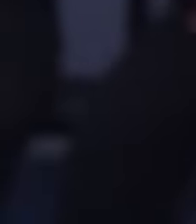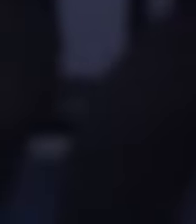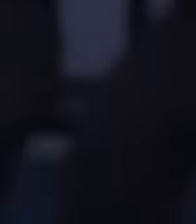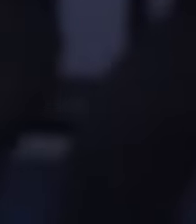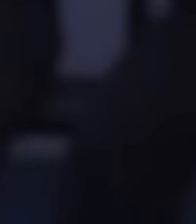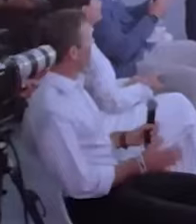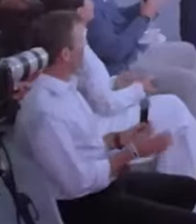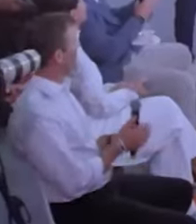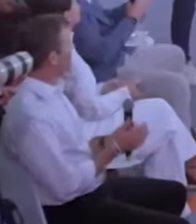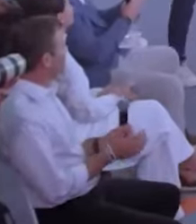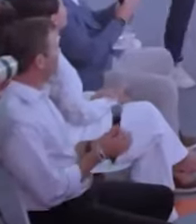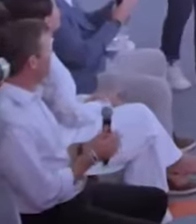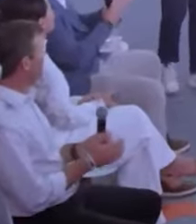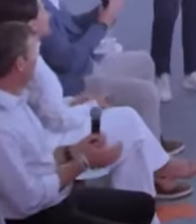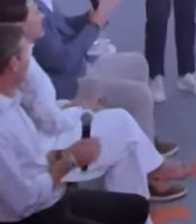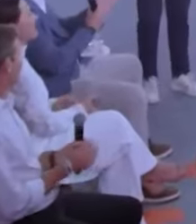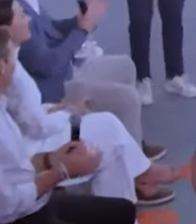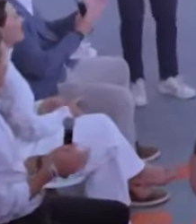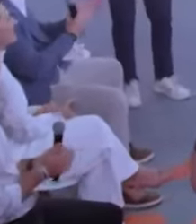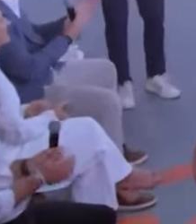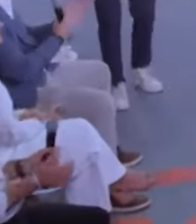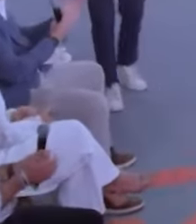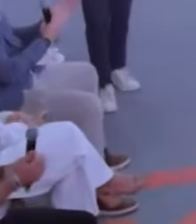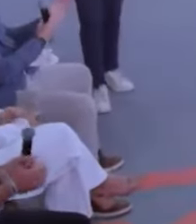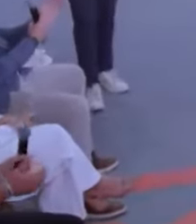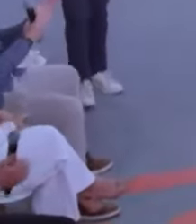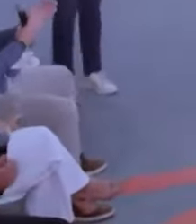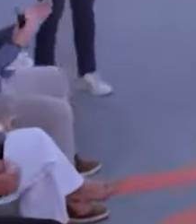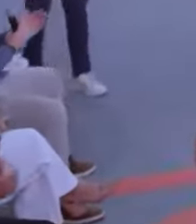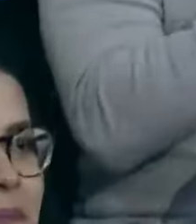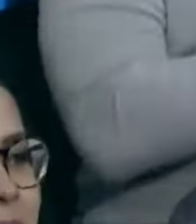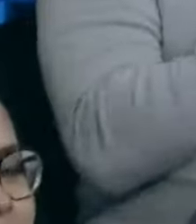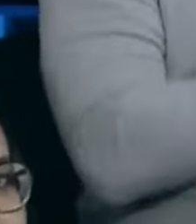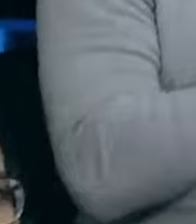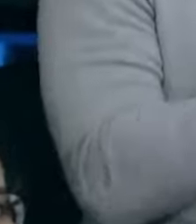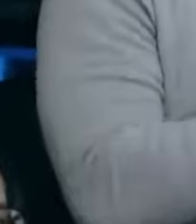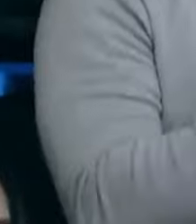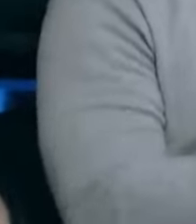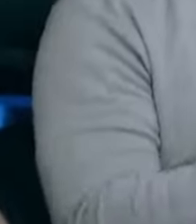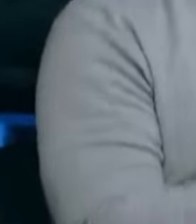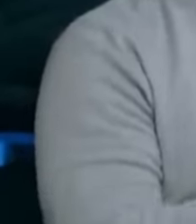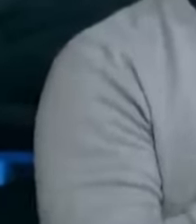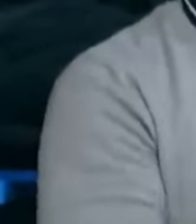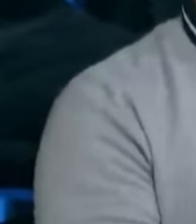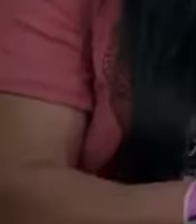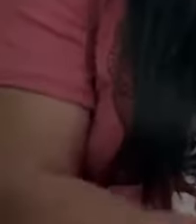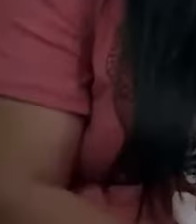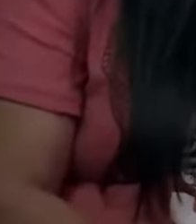Aleluia. Inspirador.